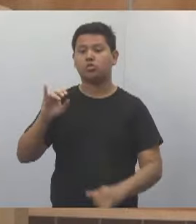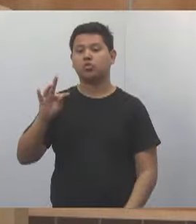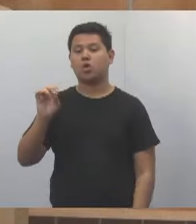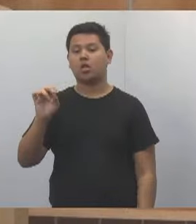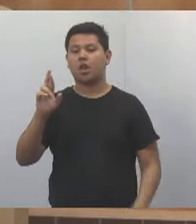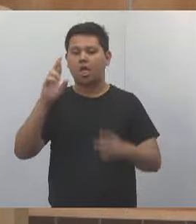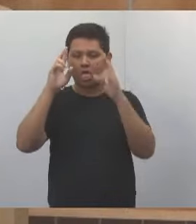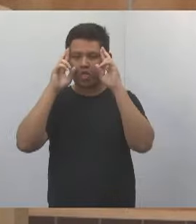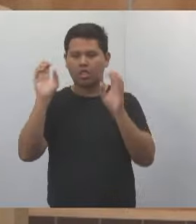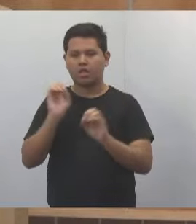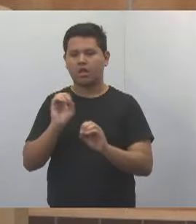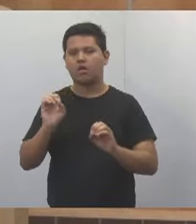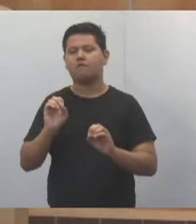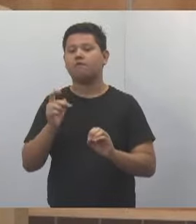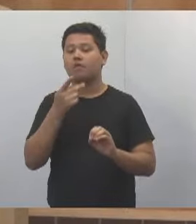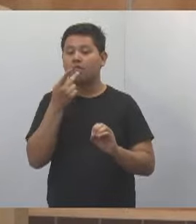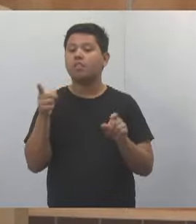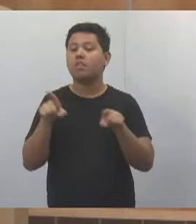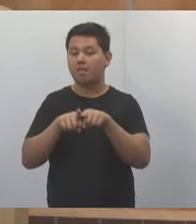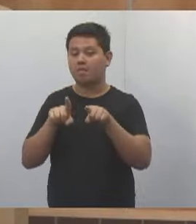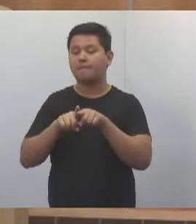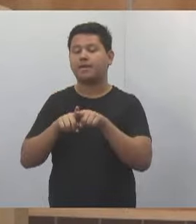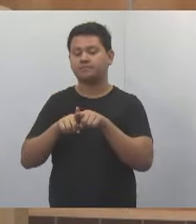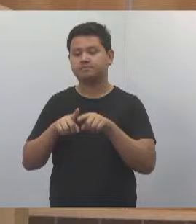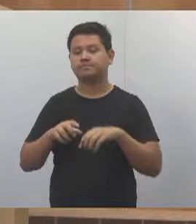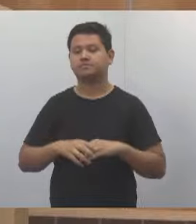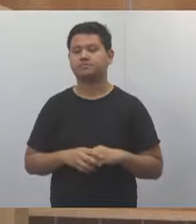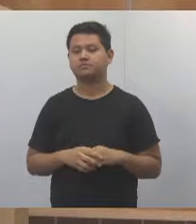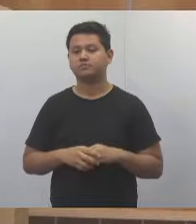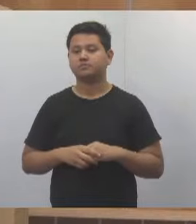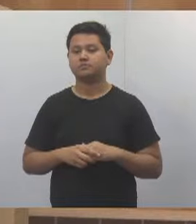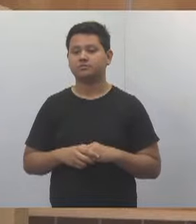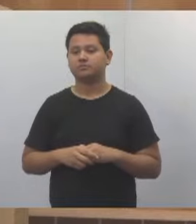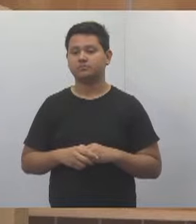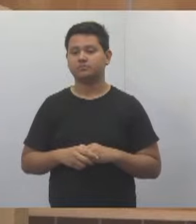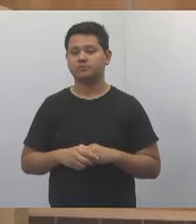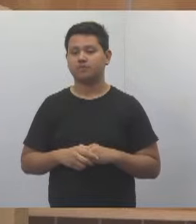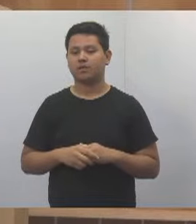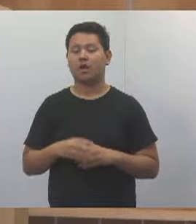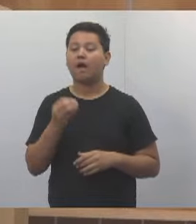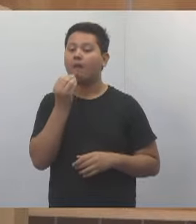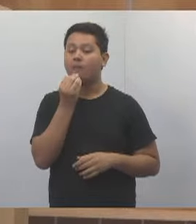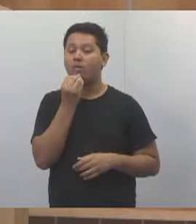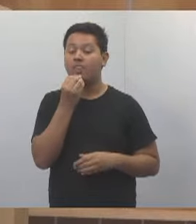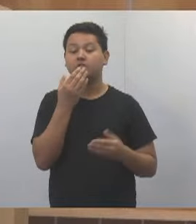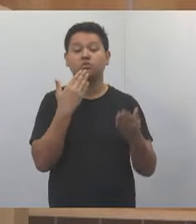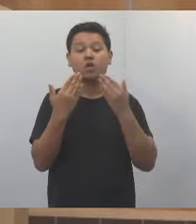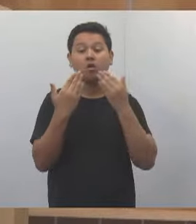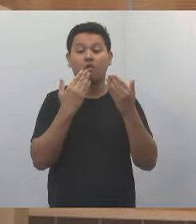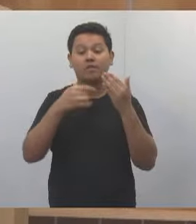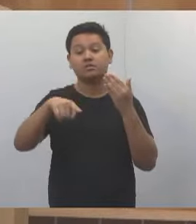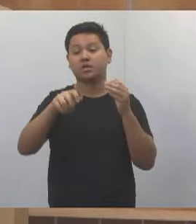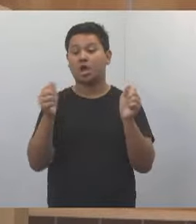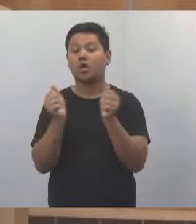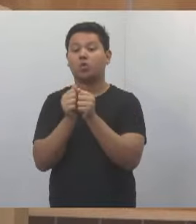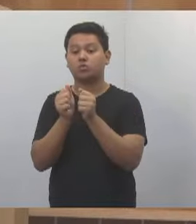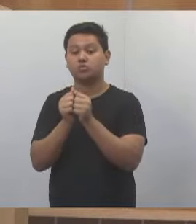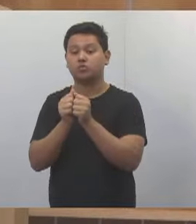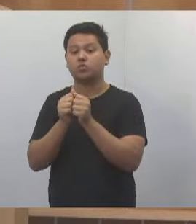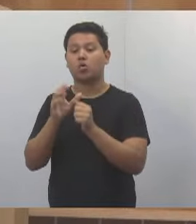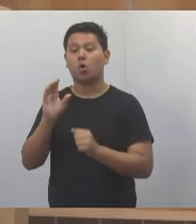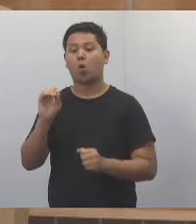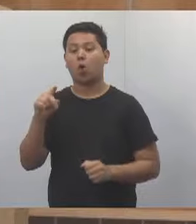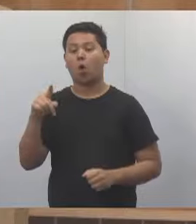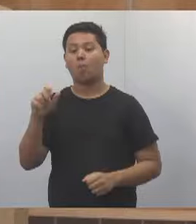gente conversou bastante com o Coronel Helder também, e eu tive a oportunidade de conversar com o comandante